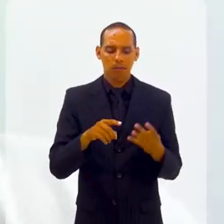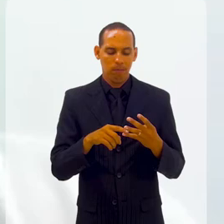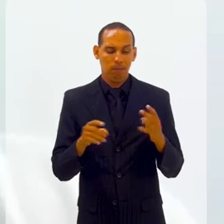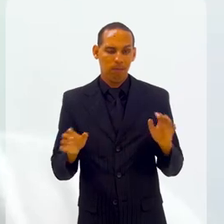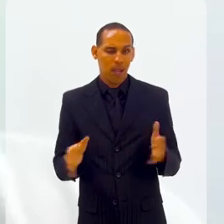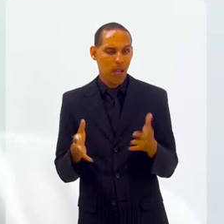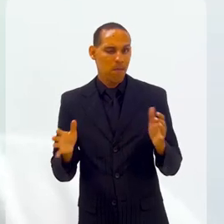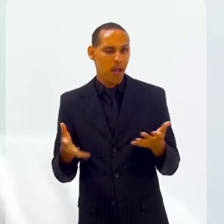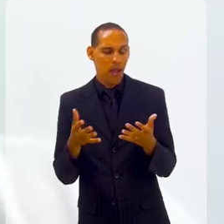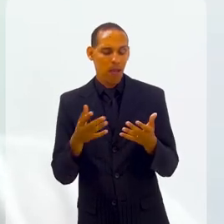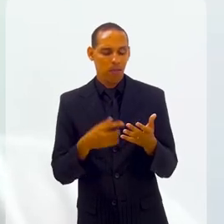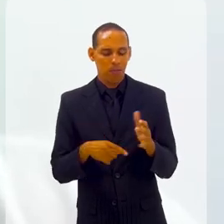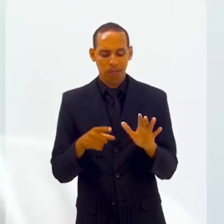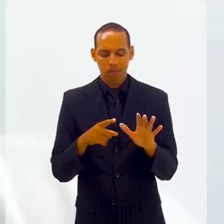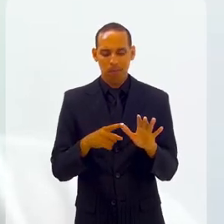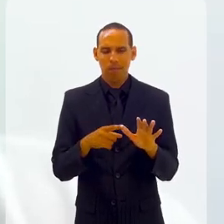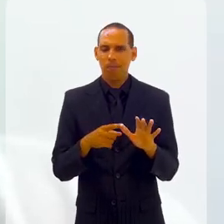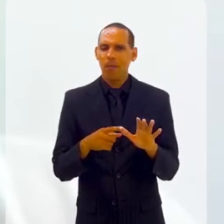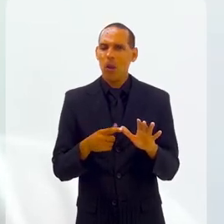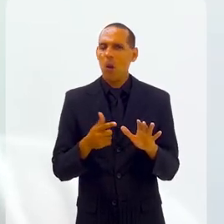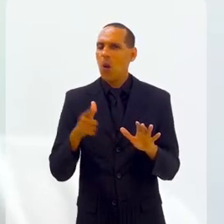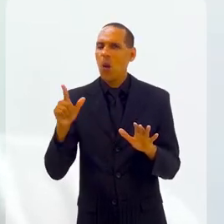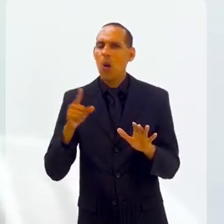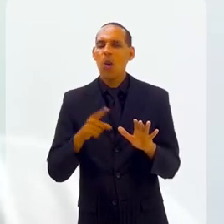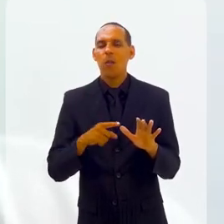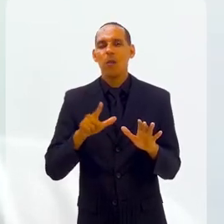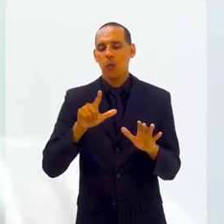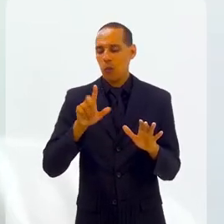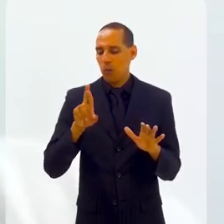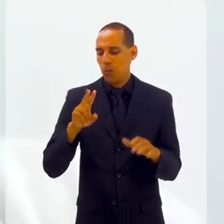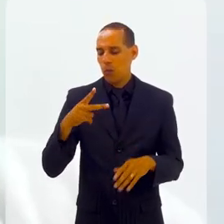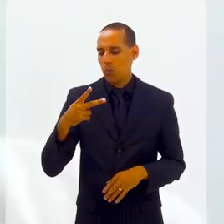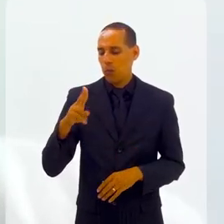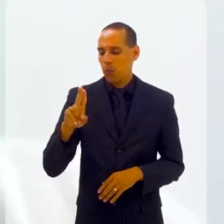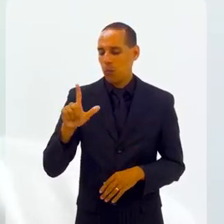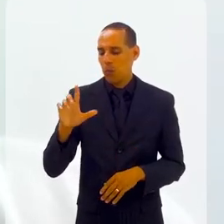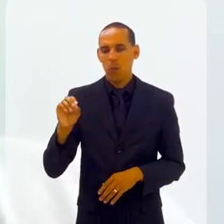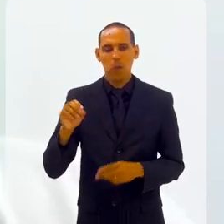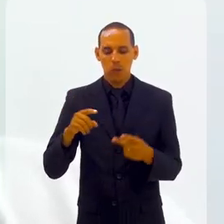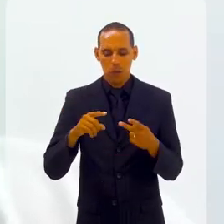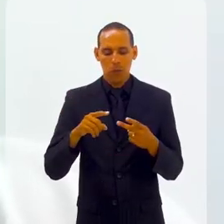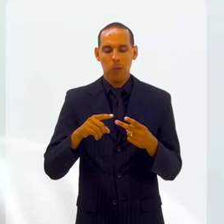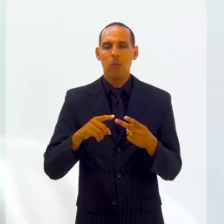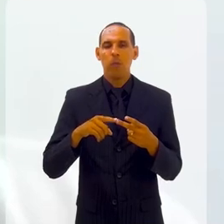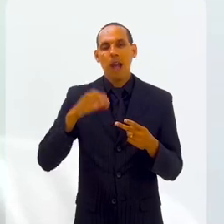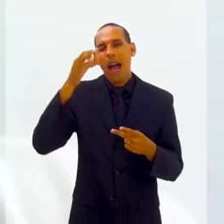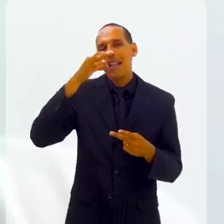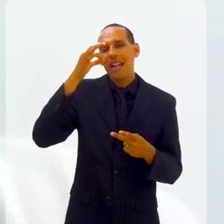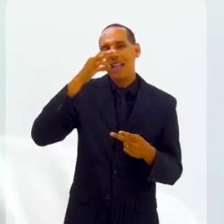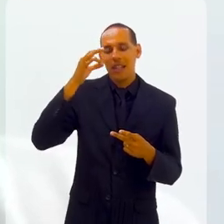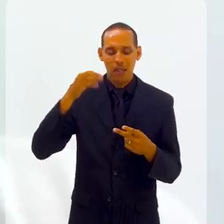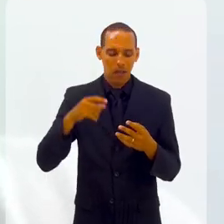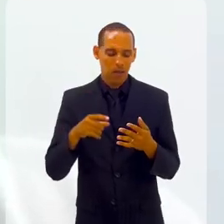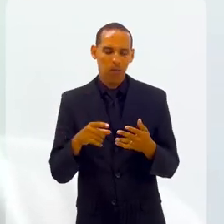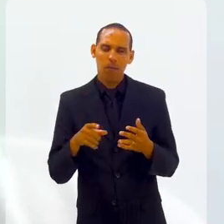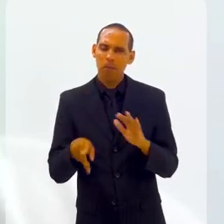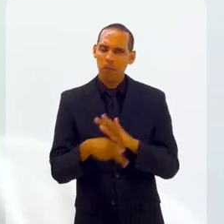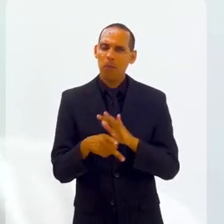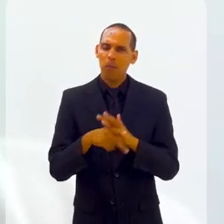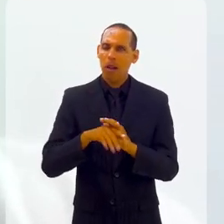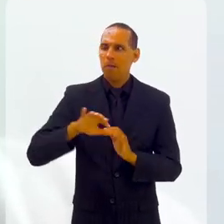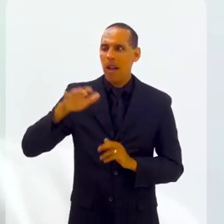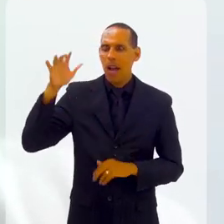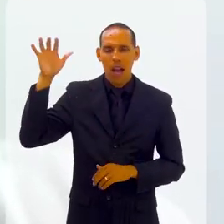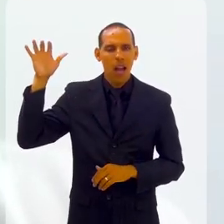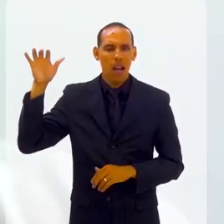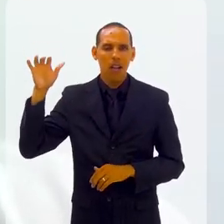produtiva de hortaliças e as cadeiras produtivas emergentes como a do lúpulo e da Uva né David vinicultura da Região